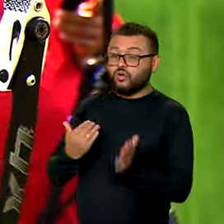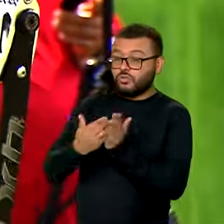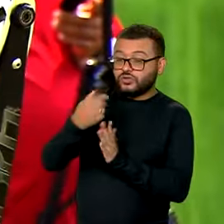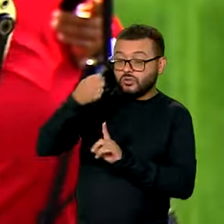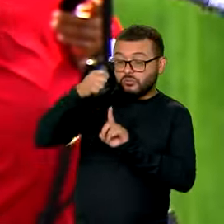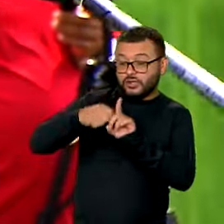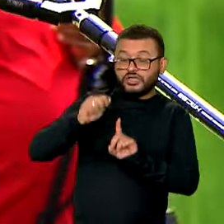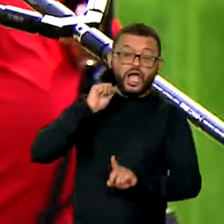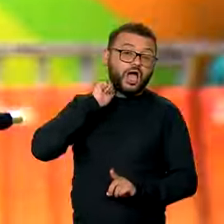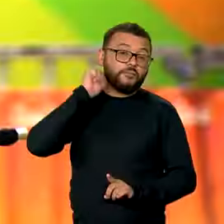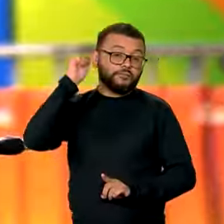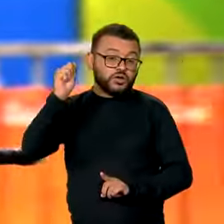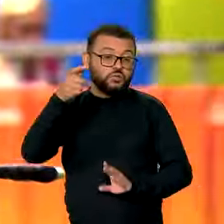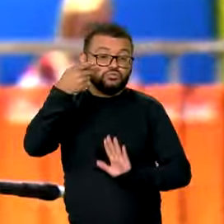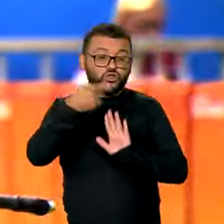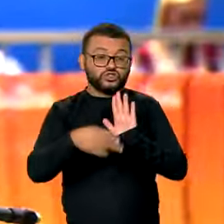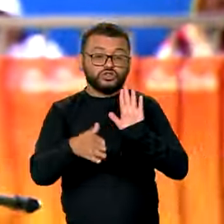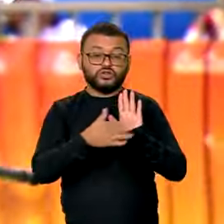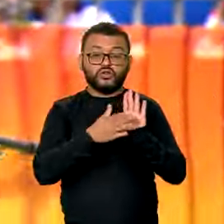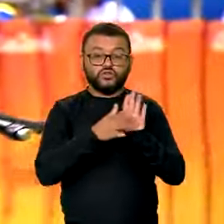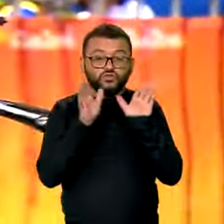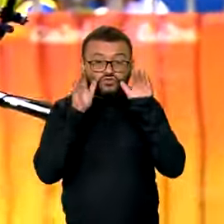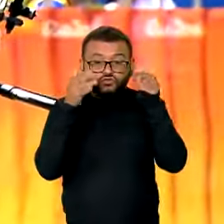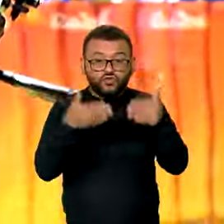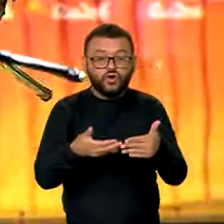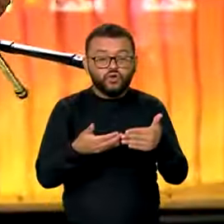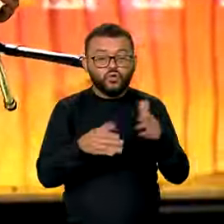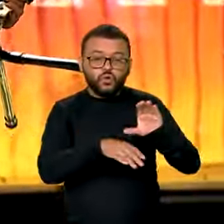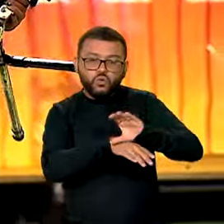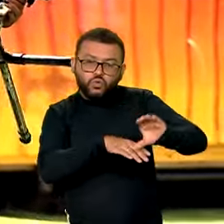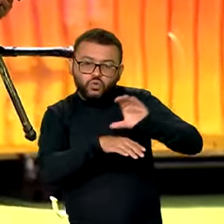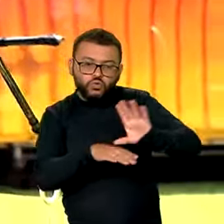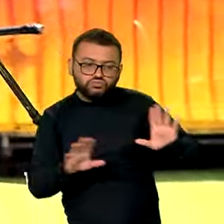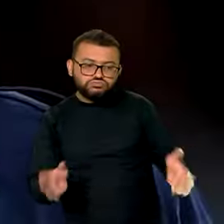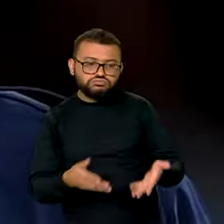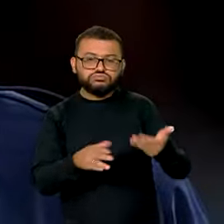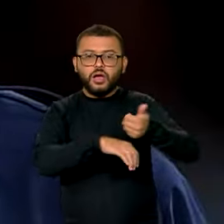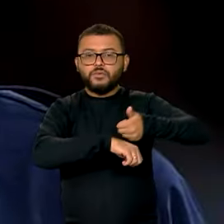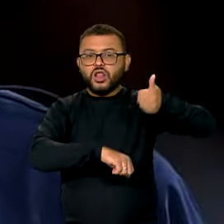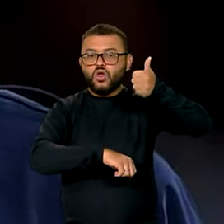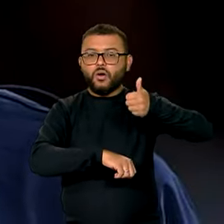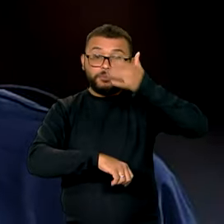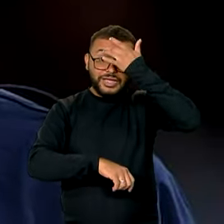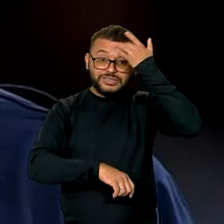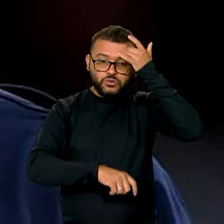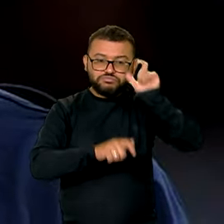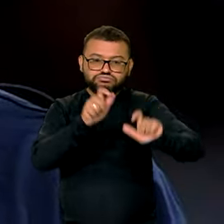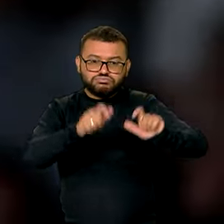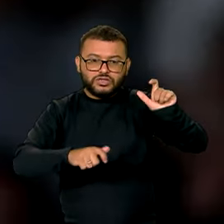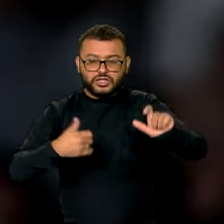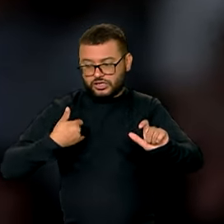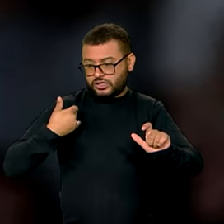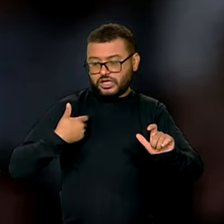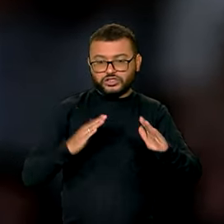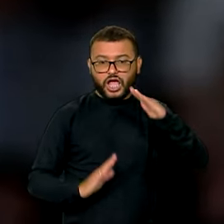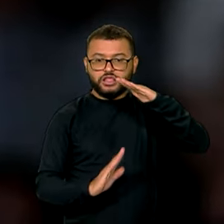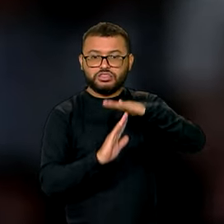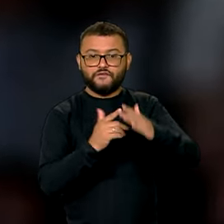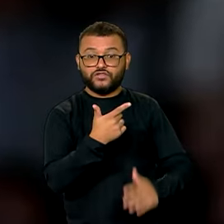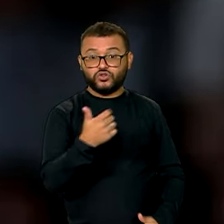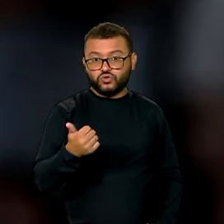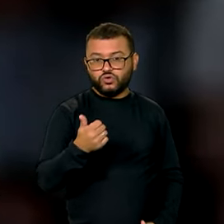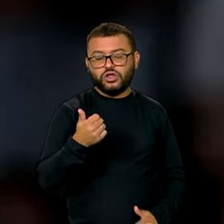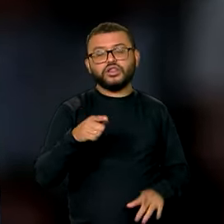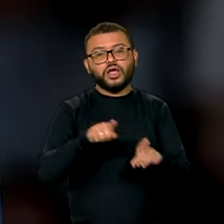abril deste ano, o programa tem foco na especialização e aperfeiçoamento de esportistas com até 21 anos, além